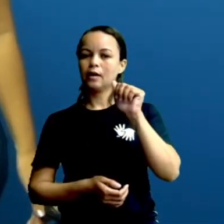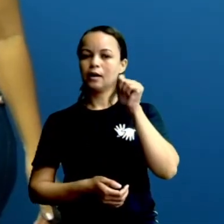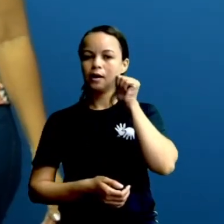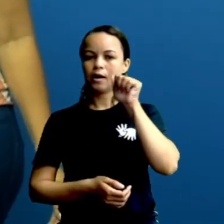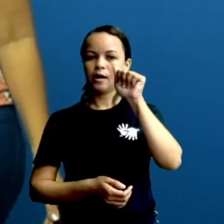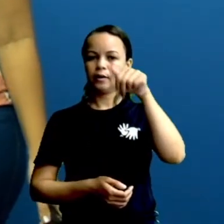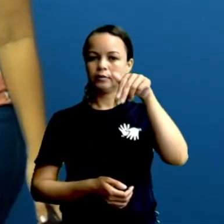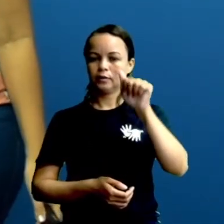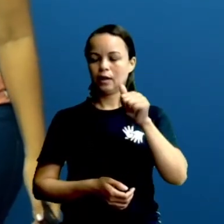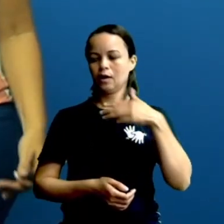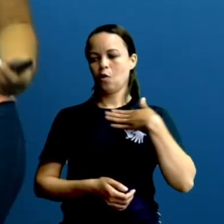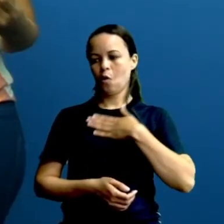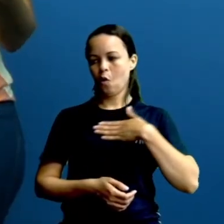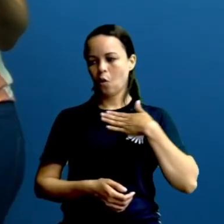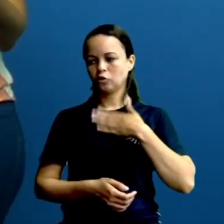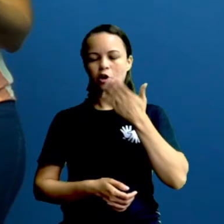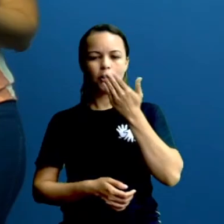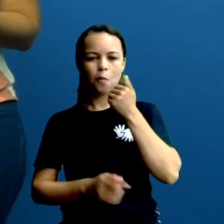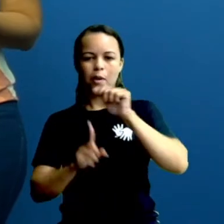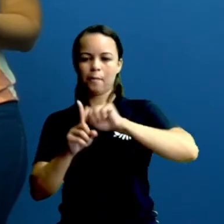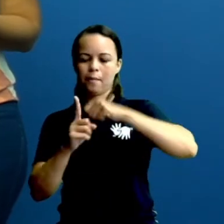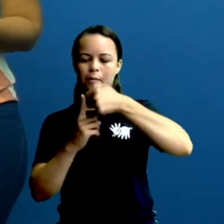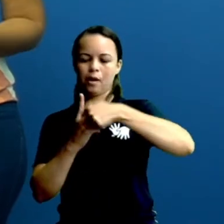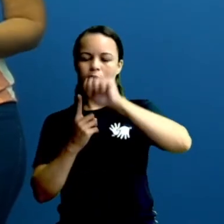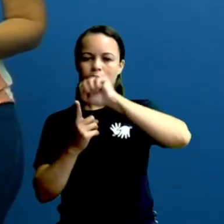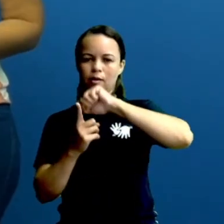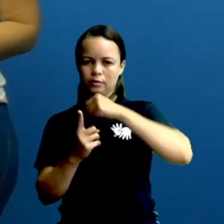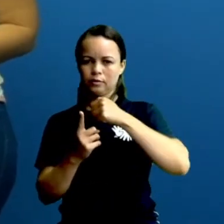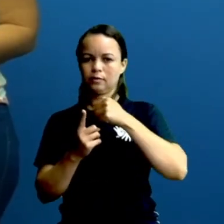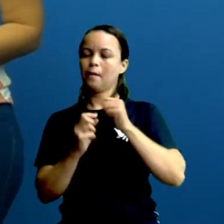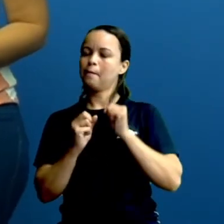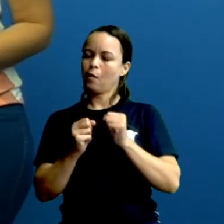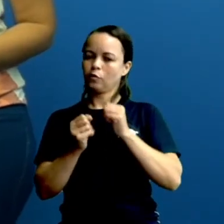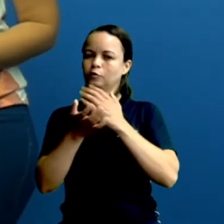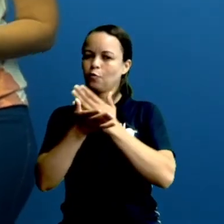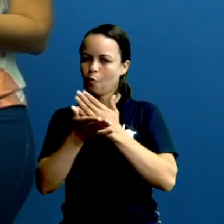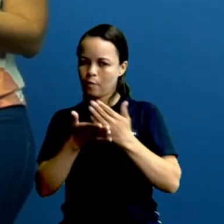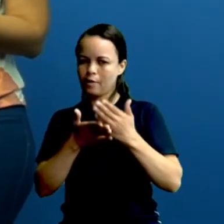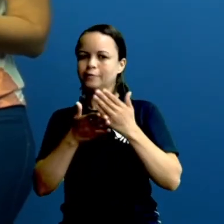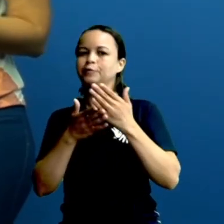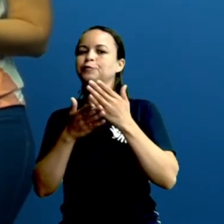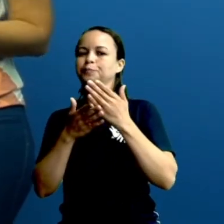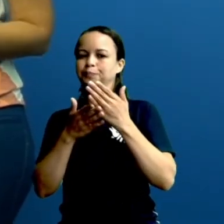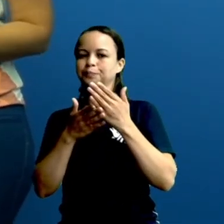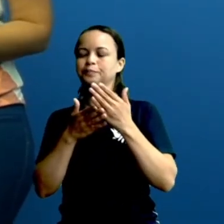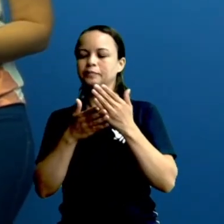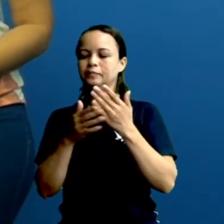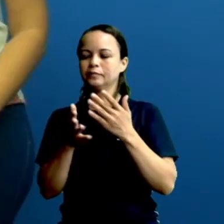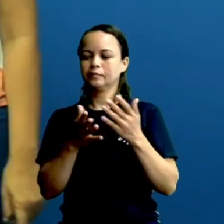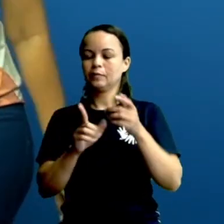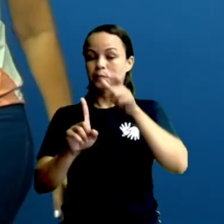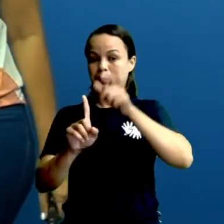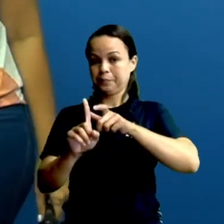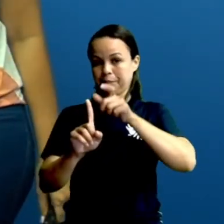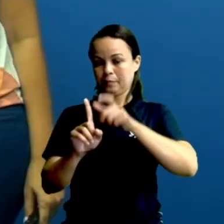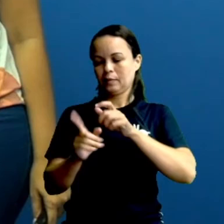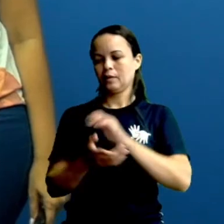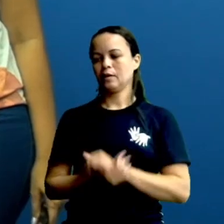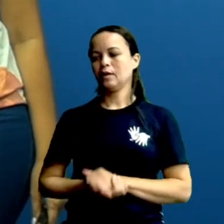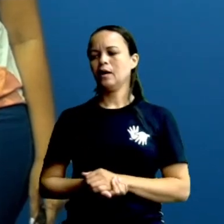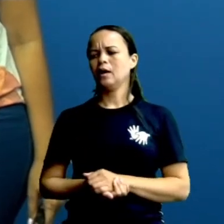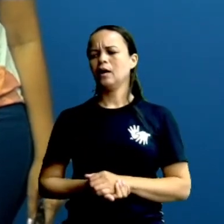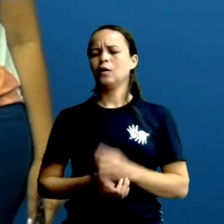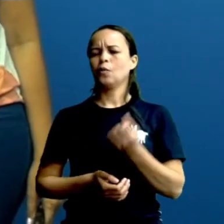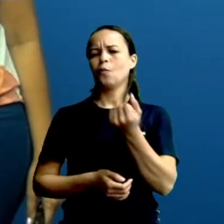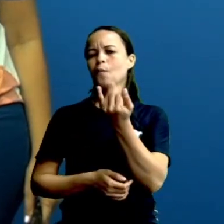comer bananas. Pode ser o comecinho do nosso problema, né? A nossa personagem. E aí eu vou